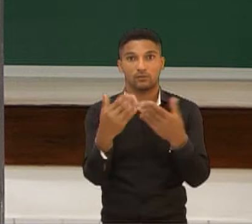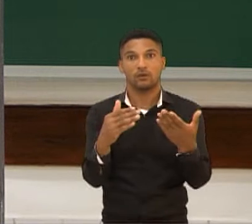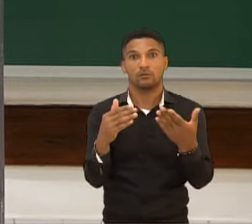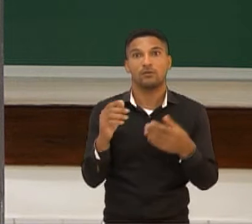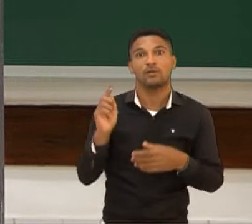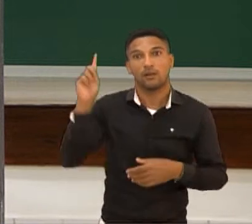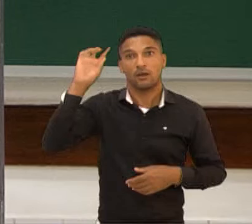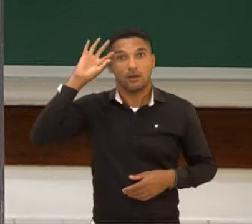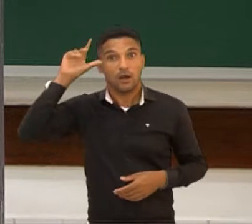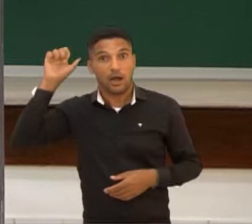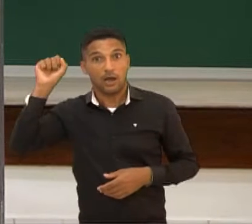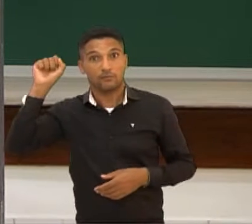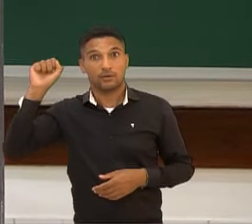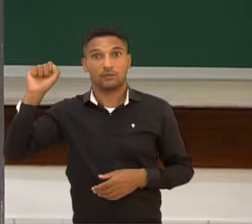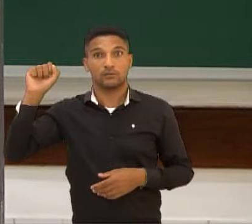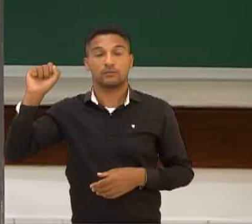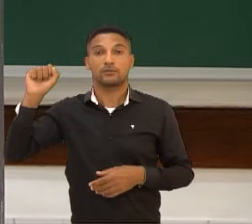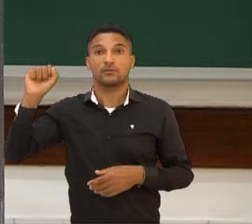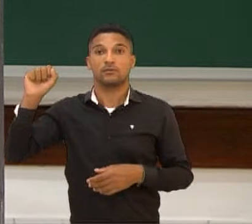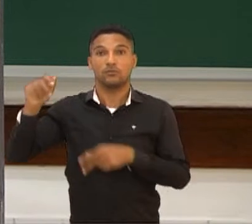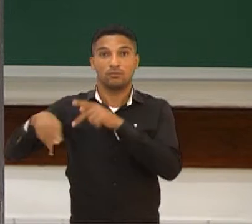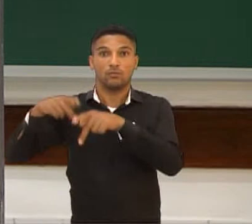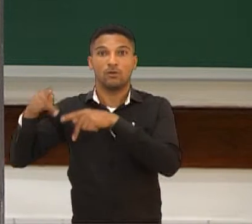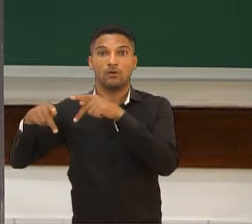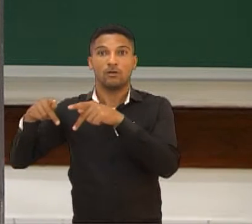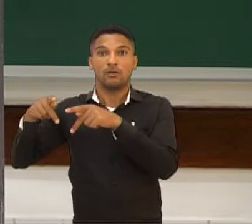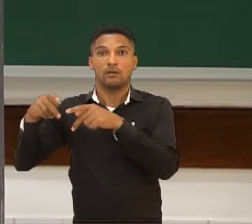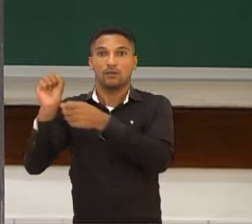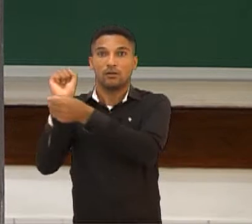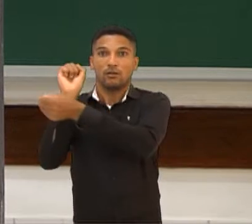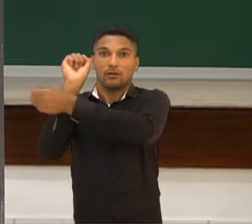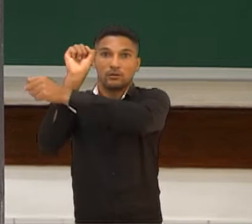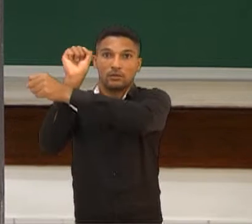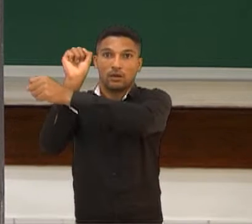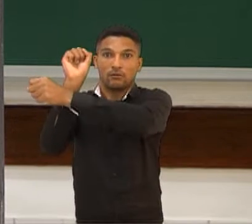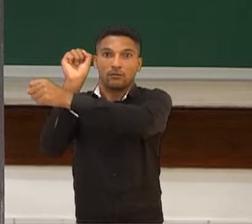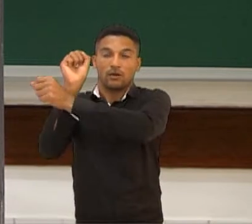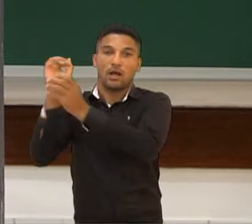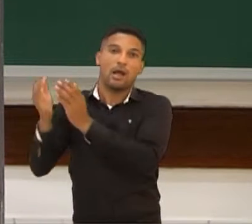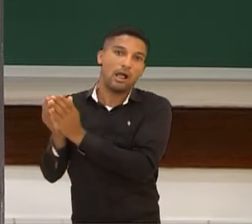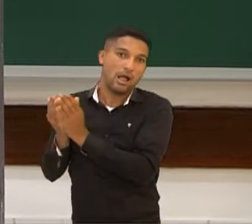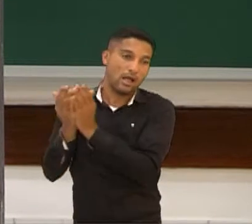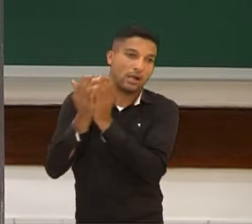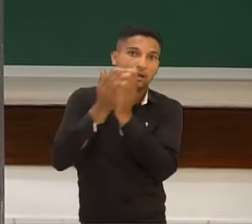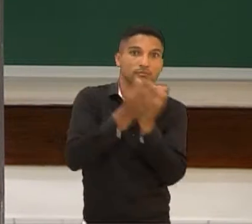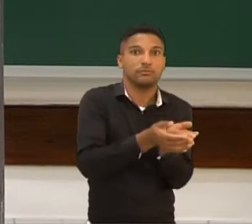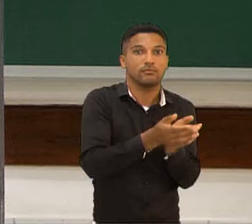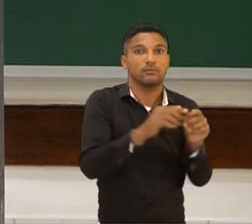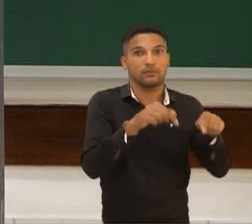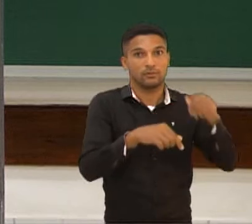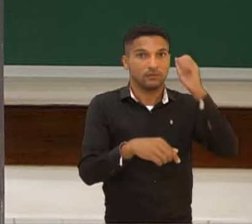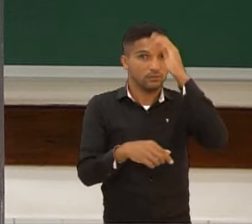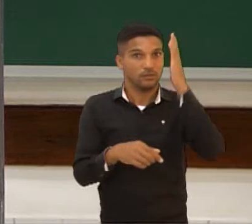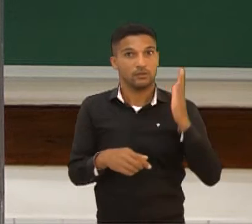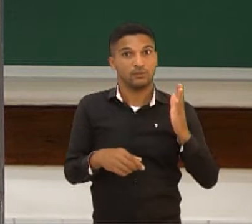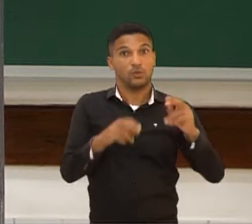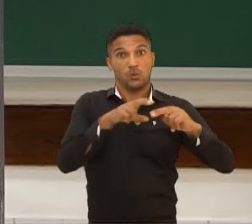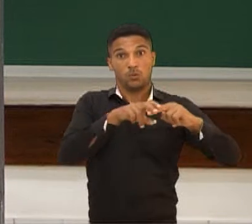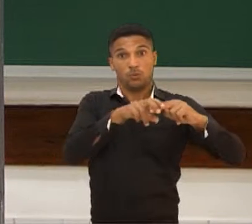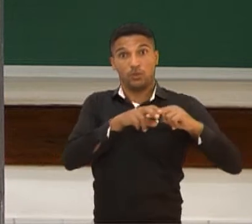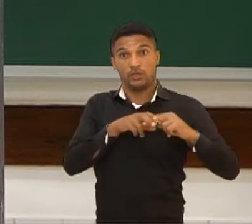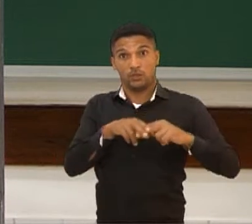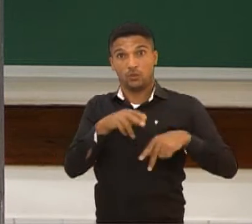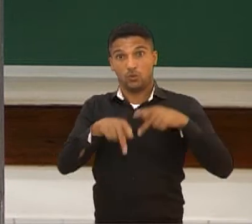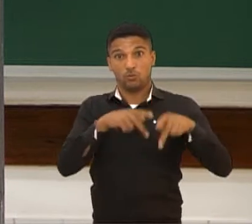para o Brasil. Então, boa parte da nossa população de descendência afro, né, ela vai ter